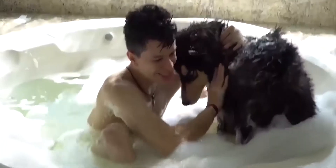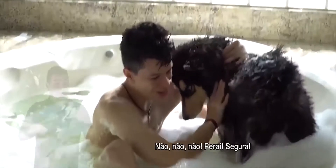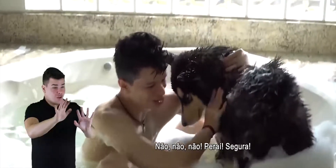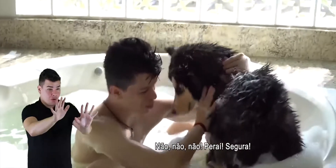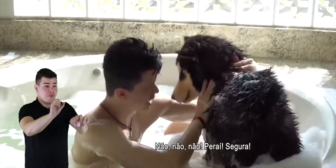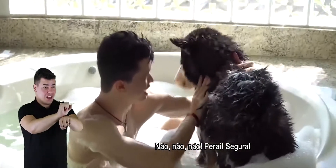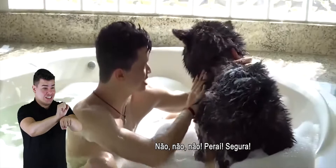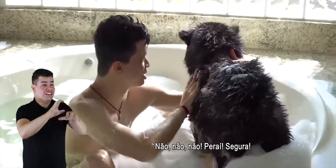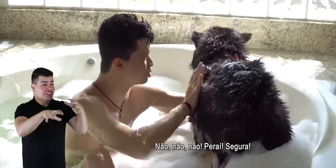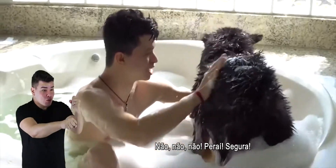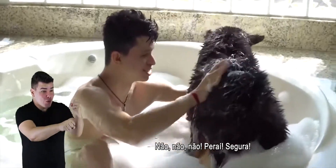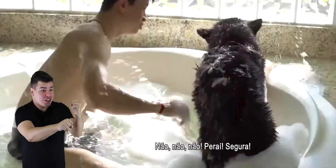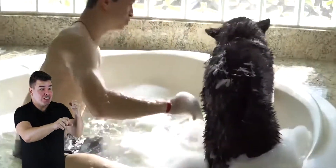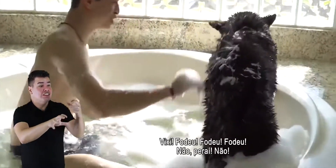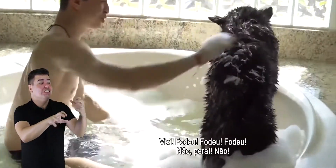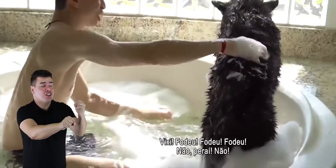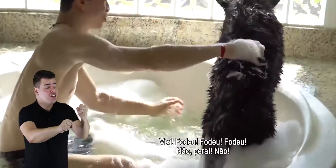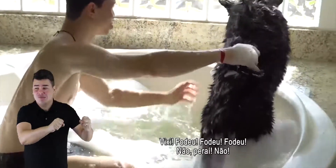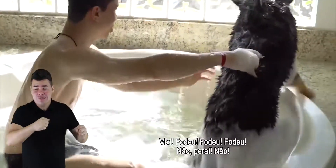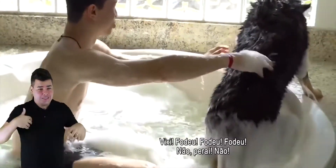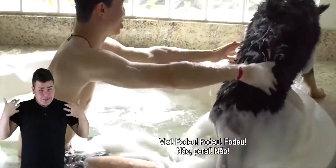Aruan está em uma banheira com ele.